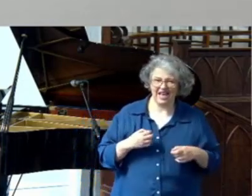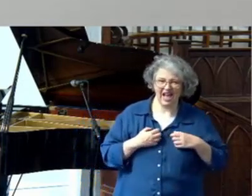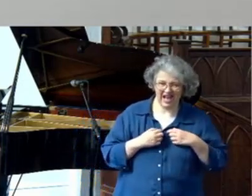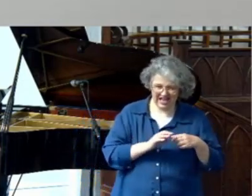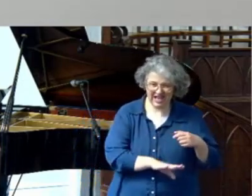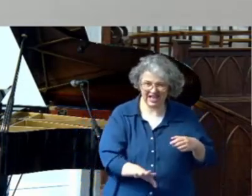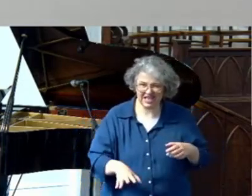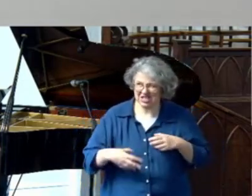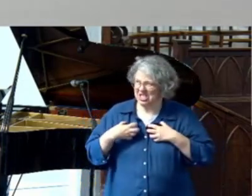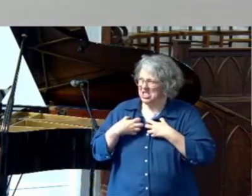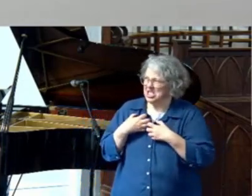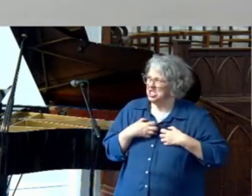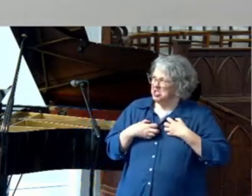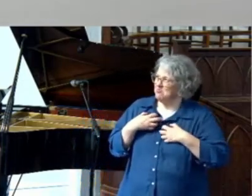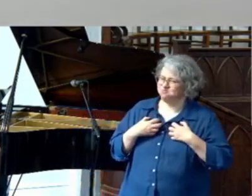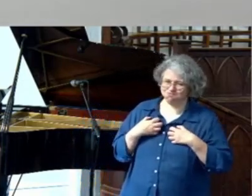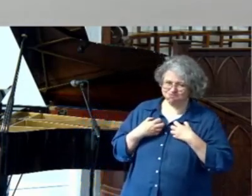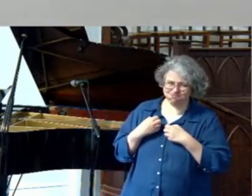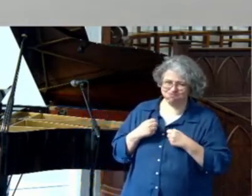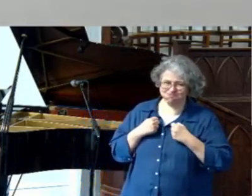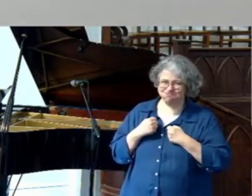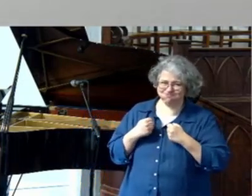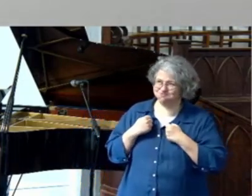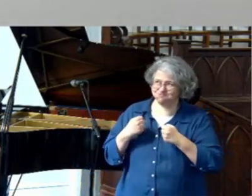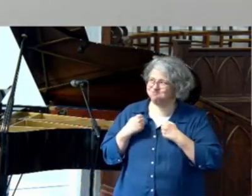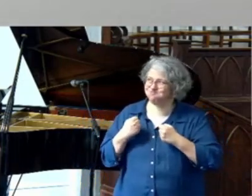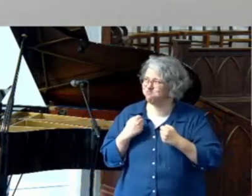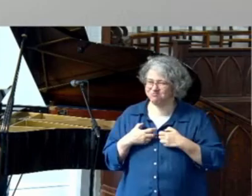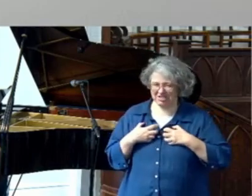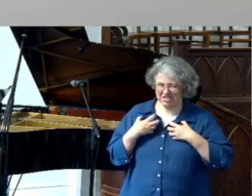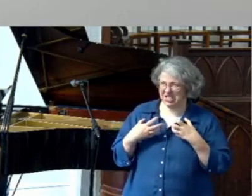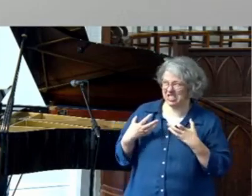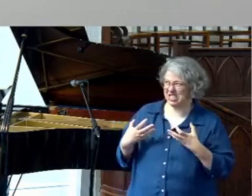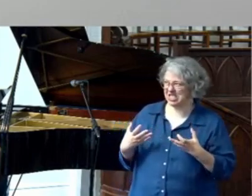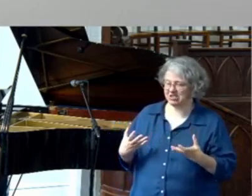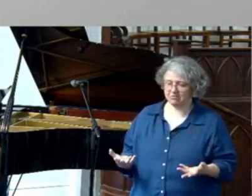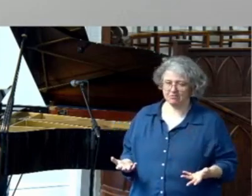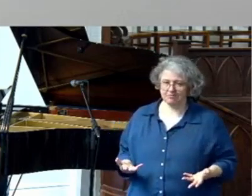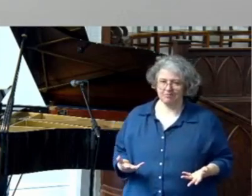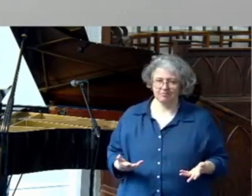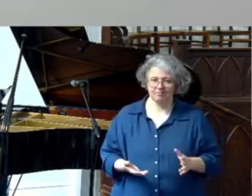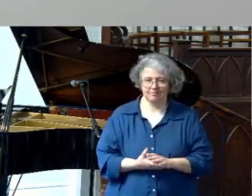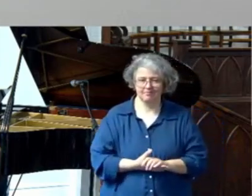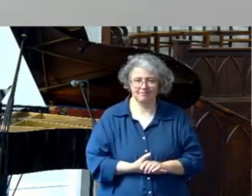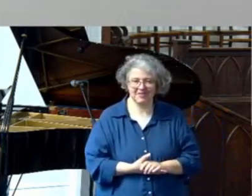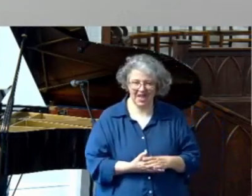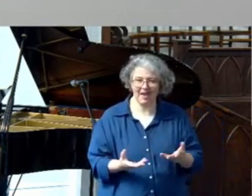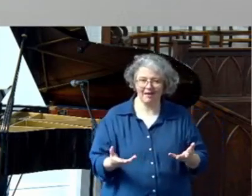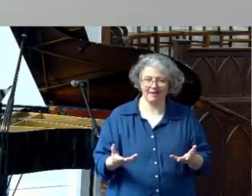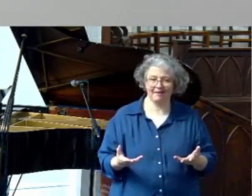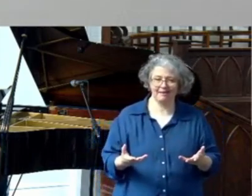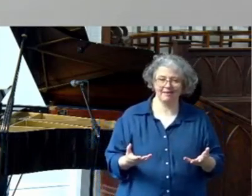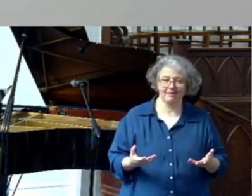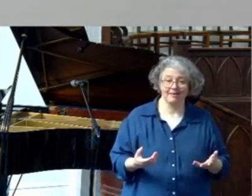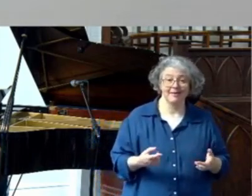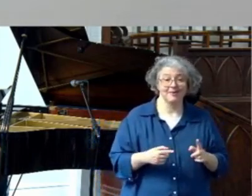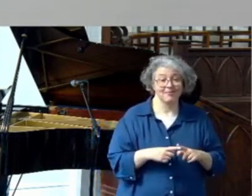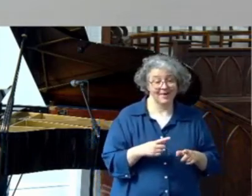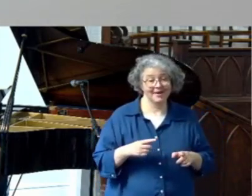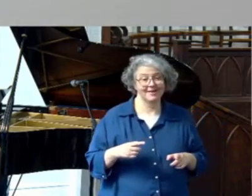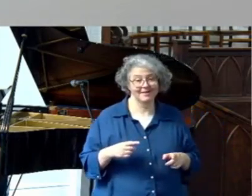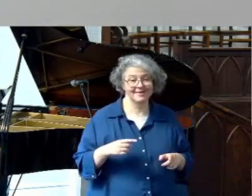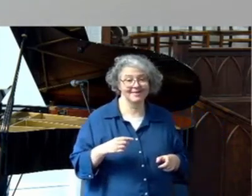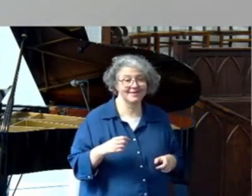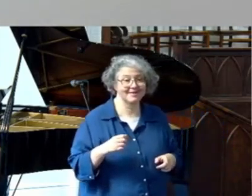é do espírito delas, contra as coisas que são contra a sua vontade. Mas é isso que mostra a sabedoria do alto que